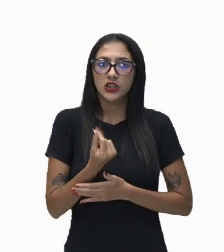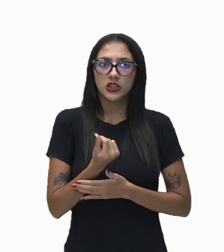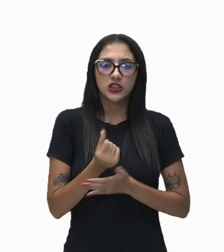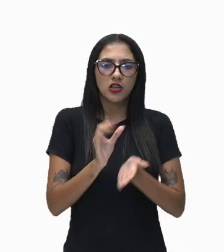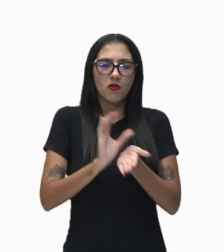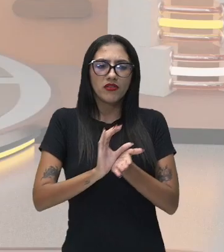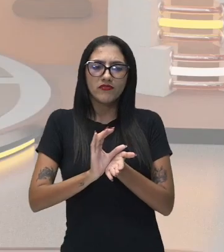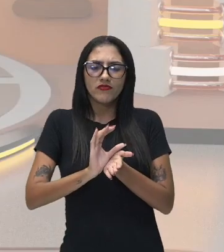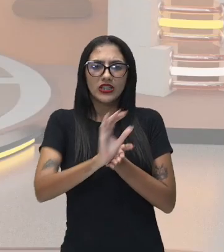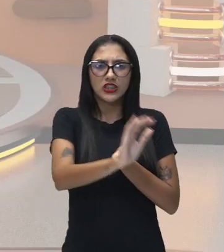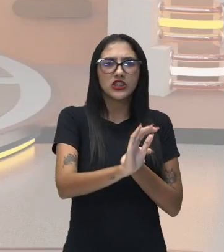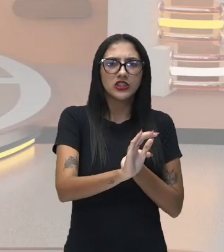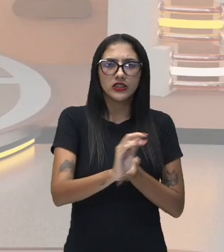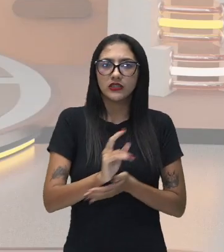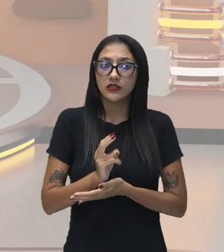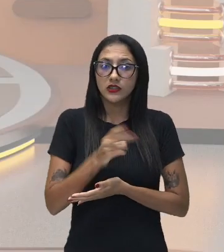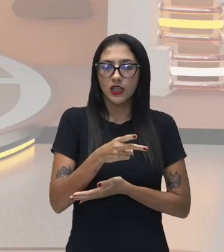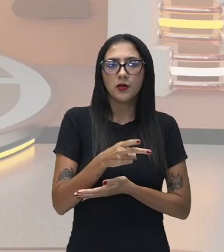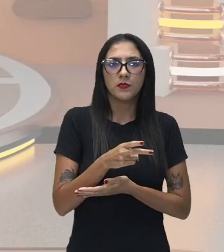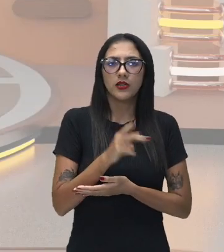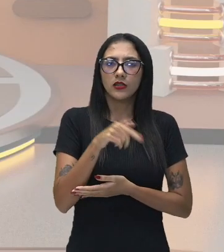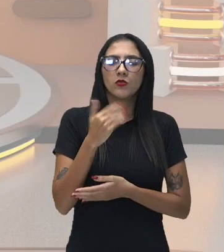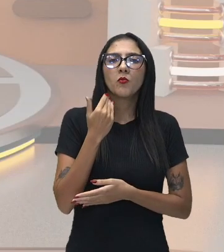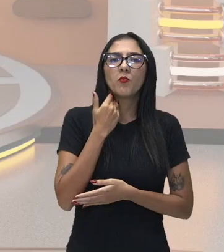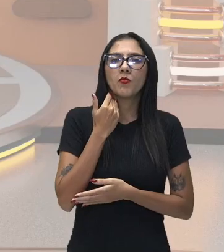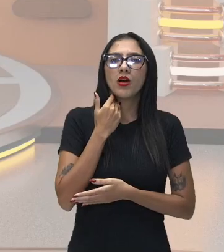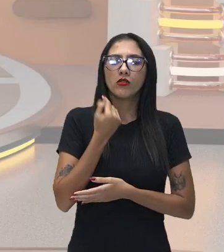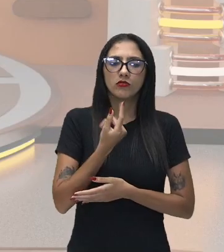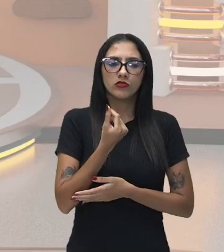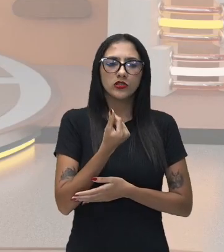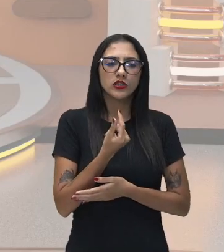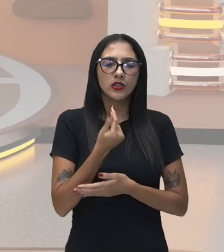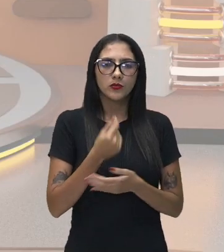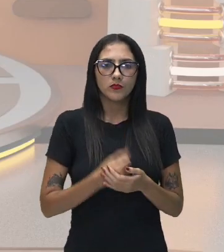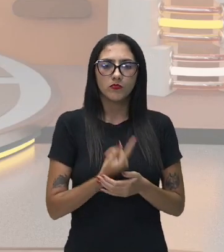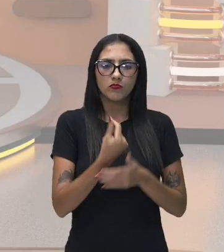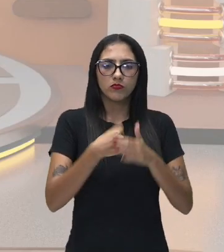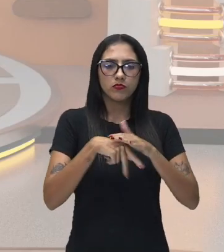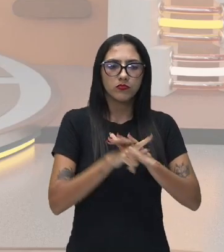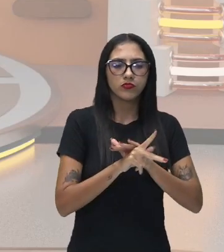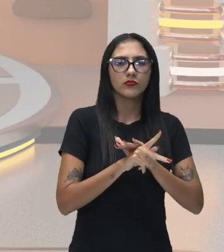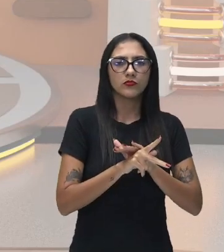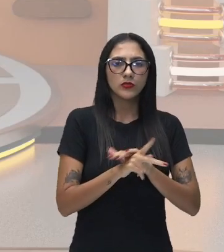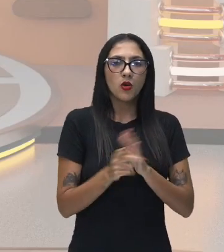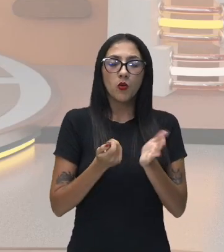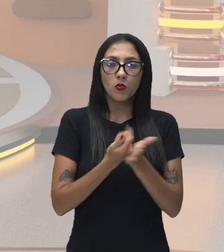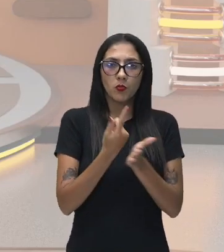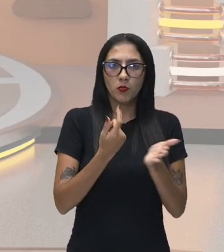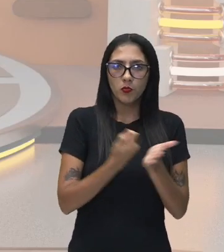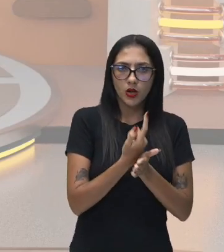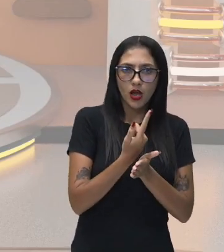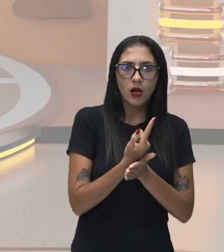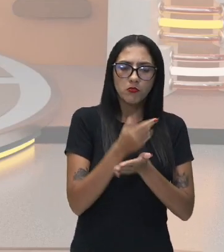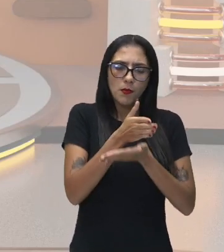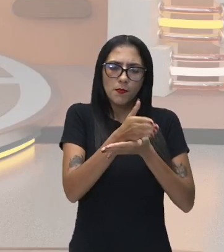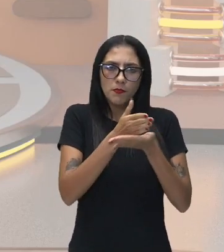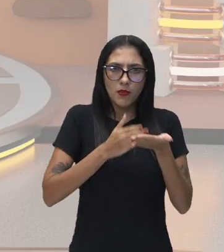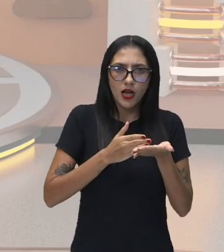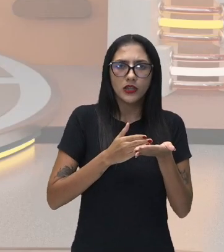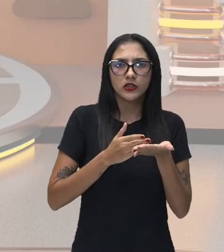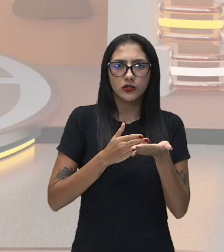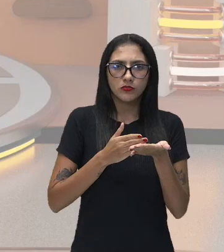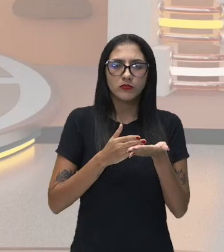modo desenfreado na Bolsa de Valores. Fazendo o quê? Comprando e vendendo ações. As pessoas compravam as ações